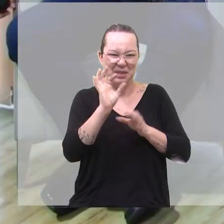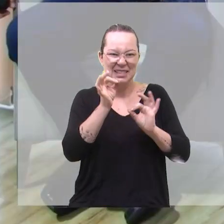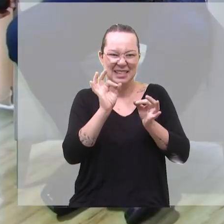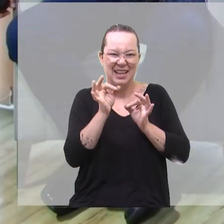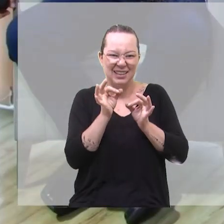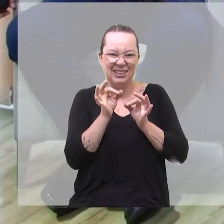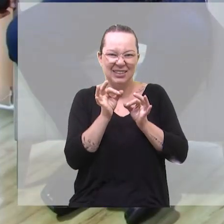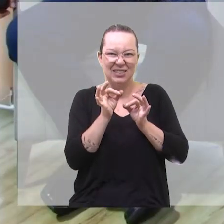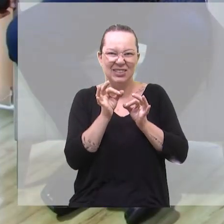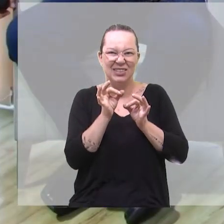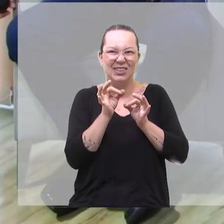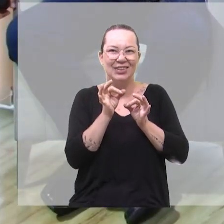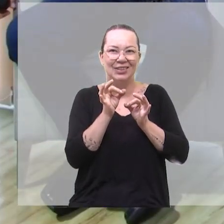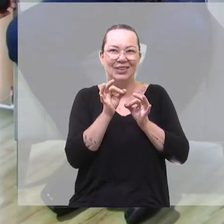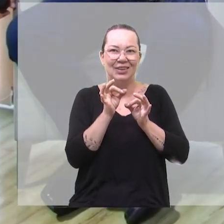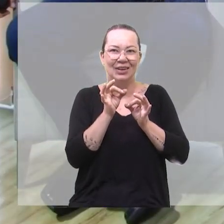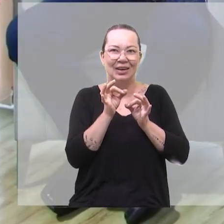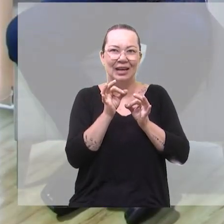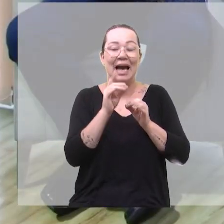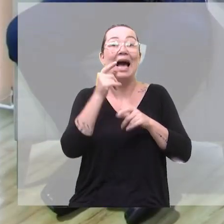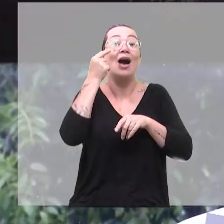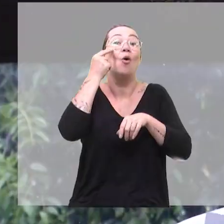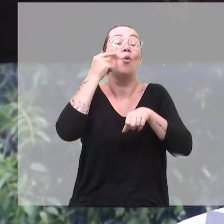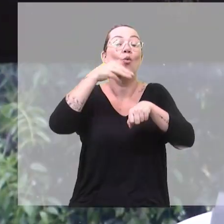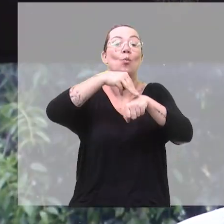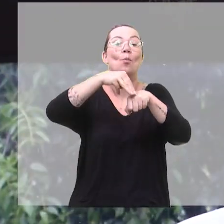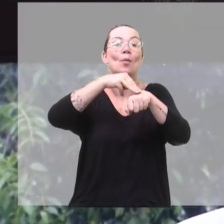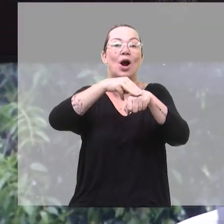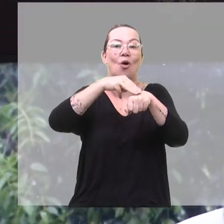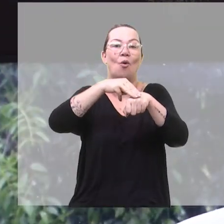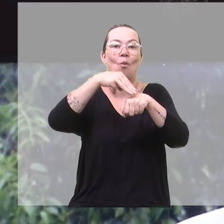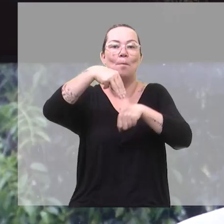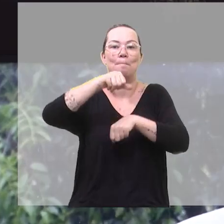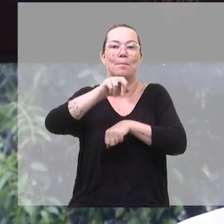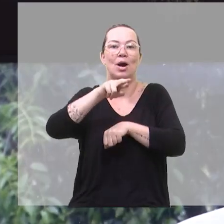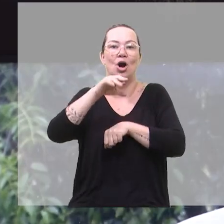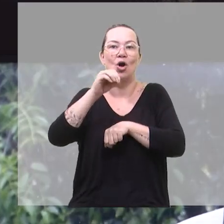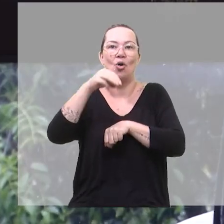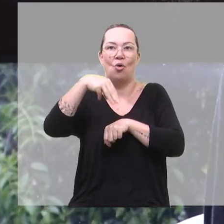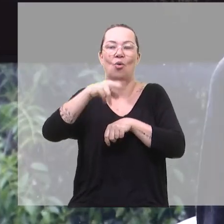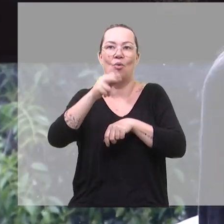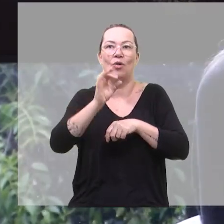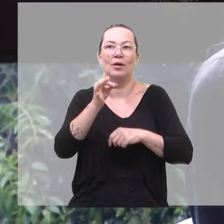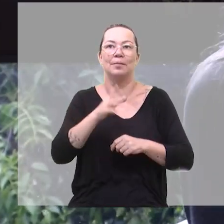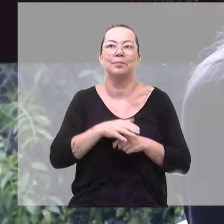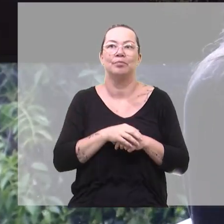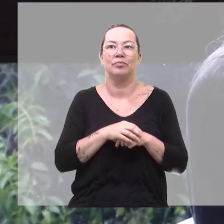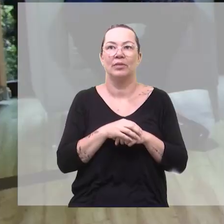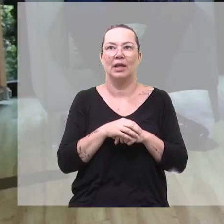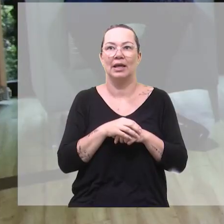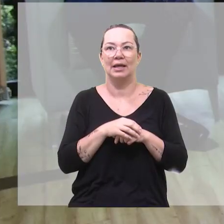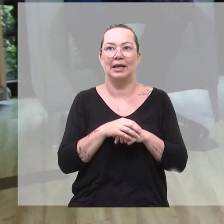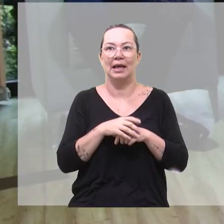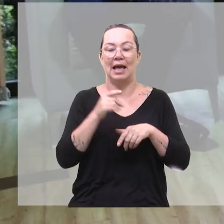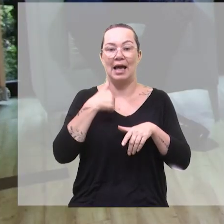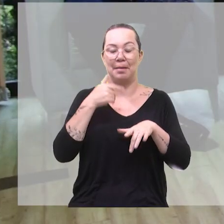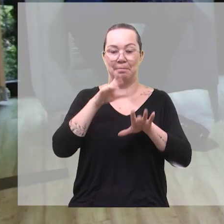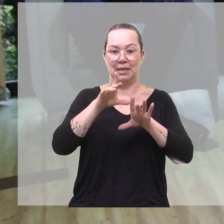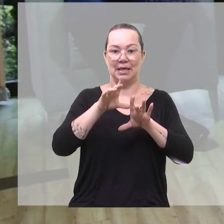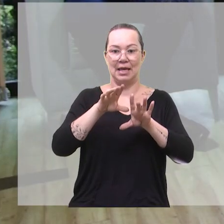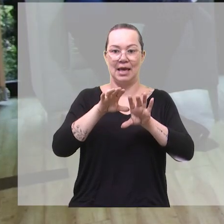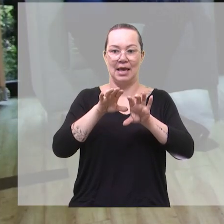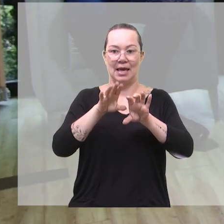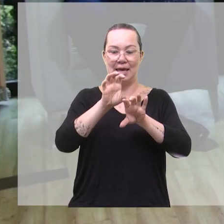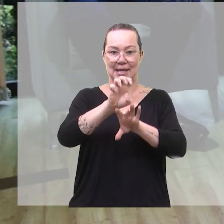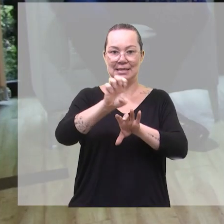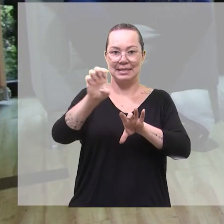É basicamente isso, Nath. Começa por aí, né? E a gente está na casa de leitura. À minha esquerda eu tenho